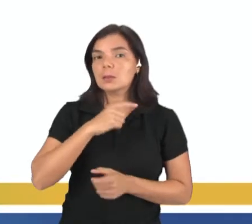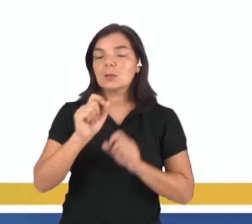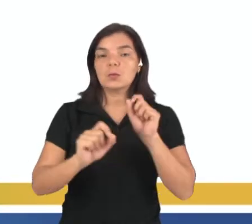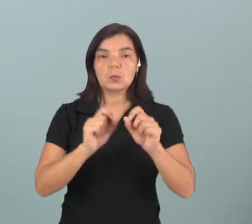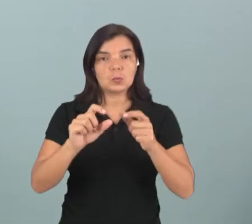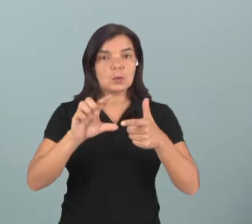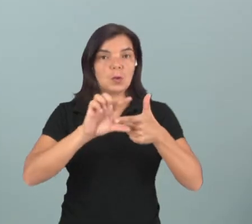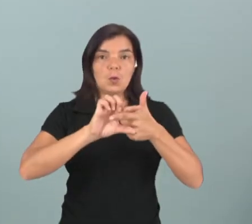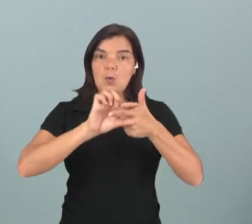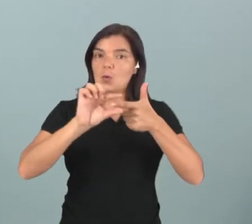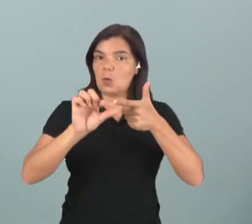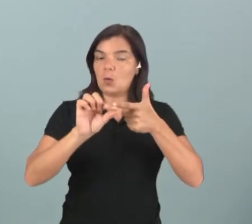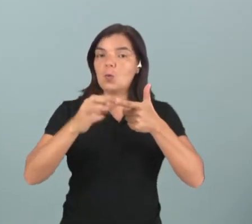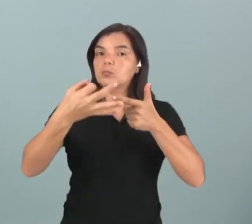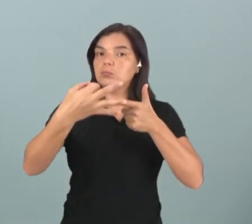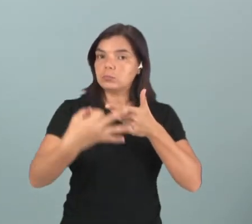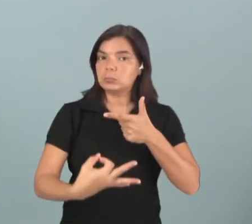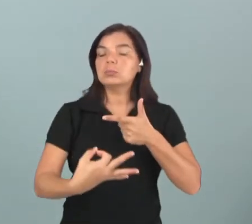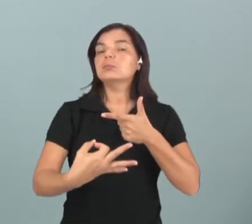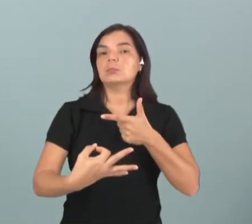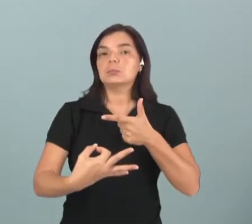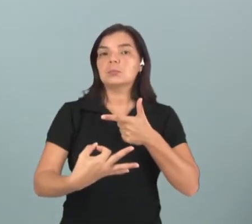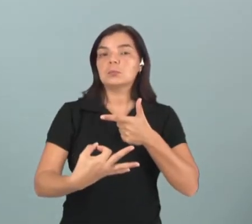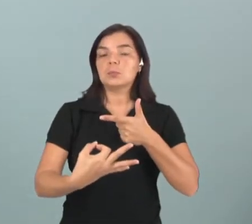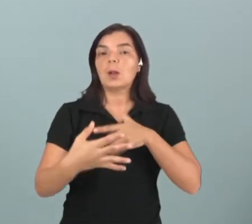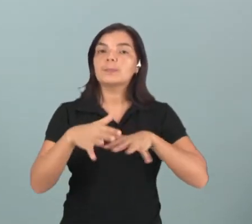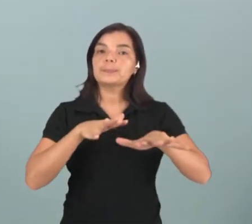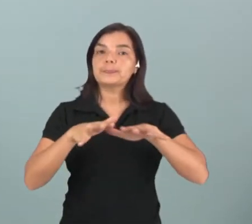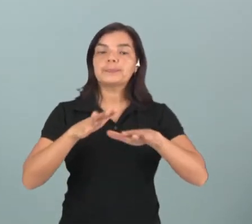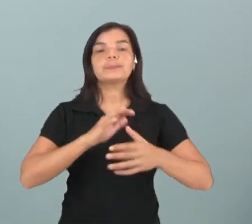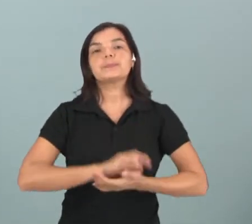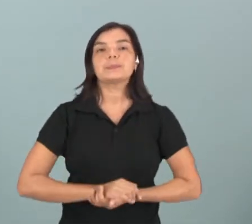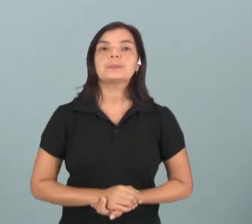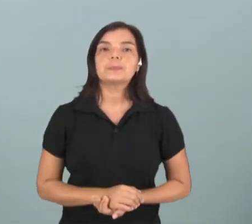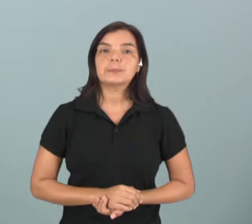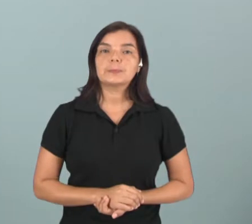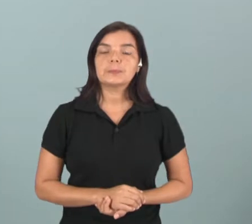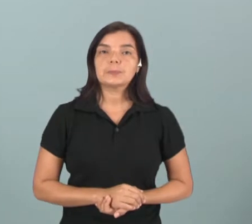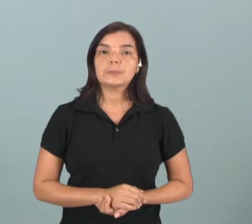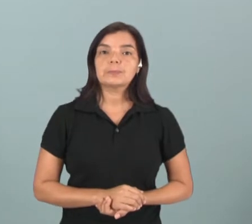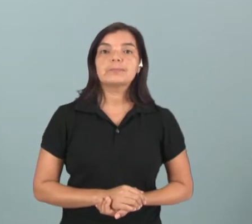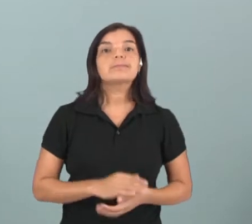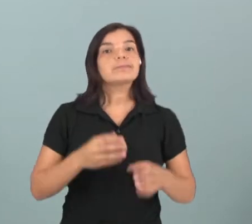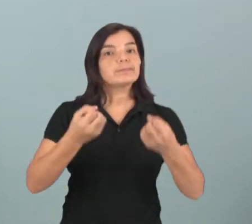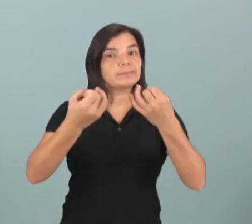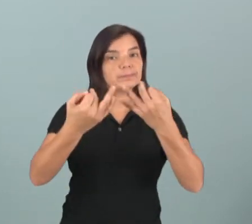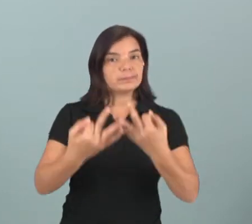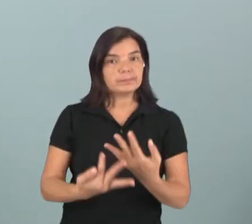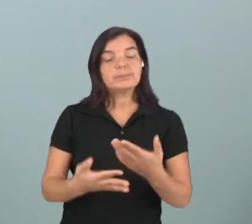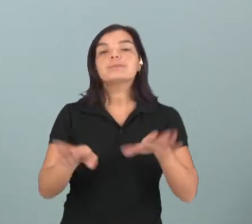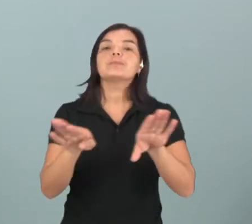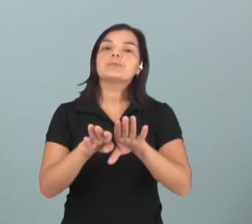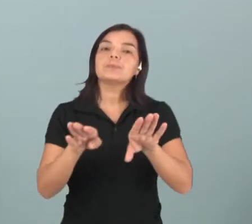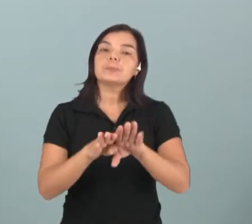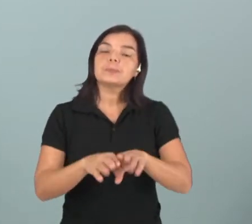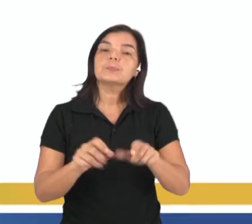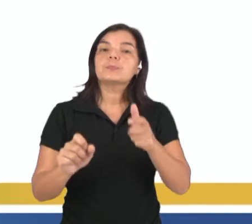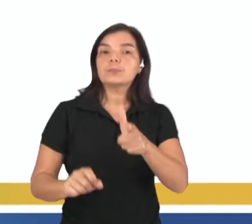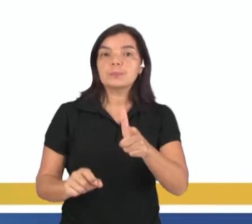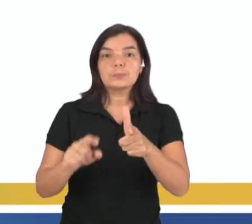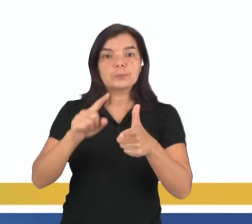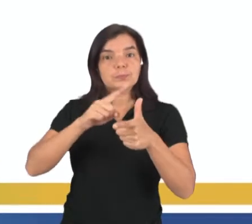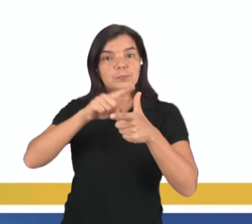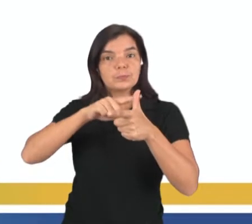um tamanho ideal para a sua movimentação. Ainda falando do pênis, ele